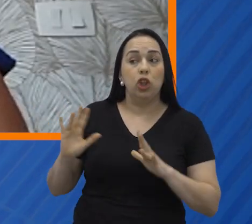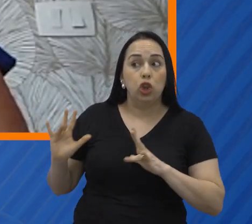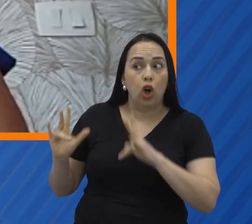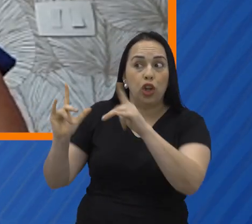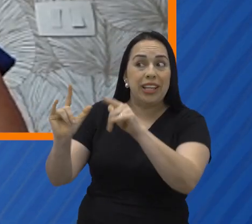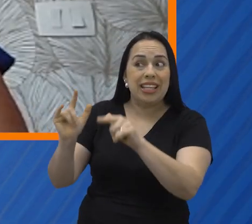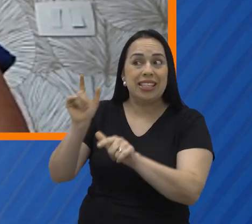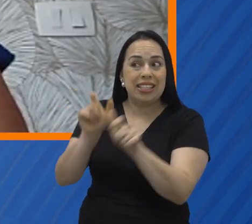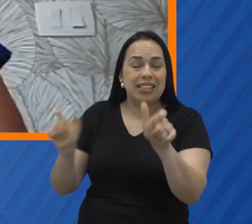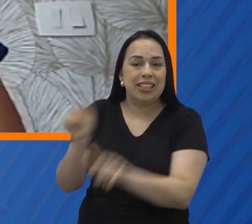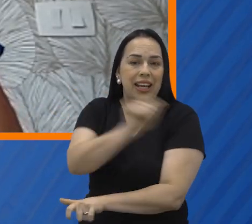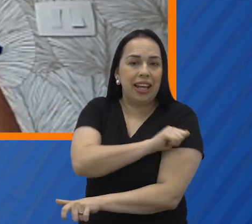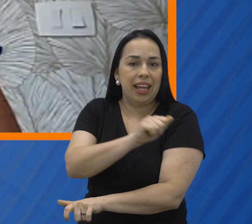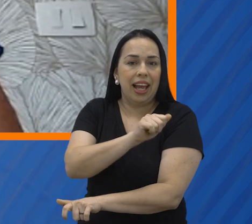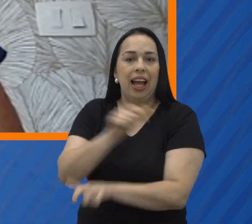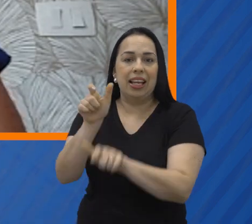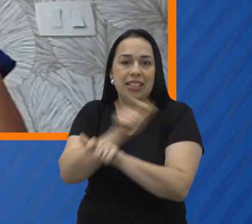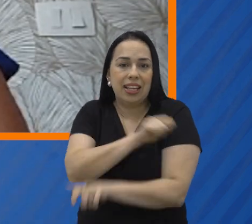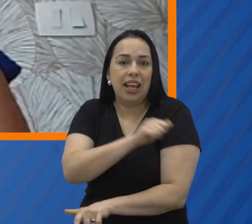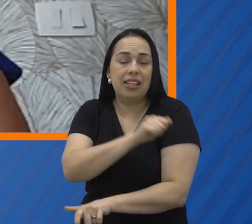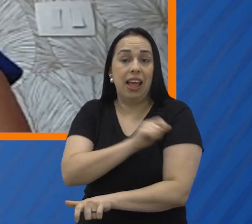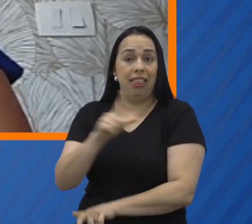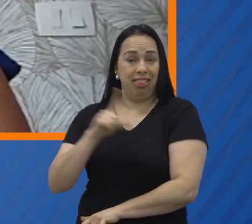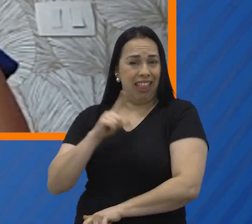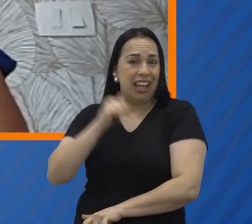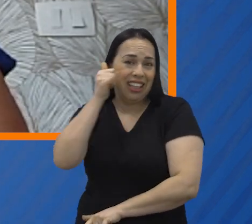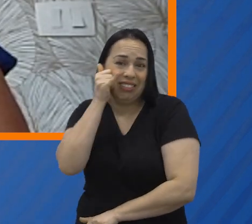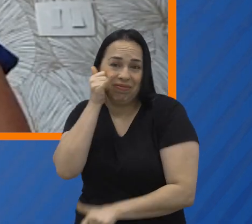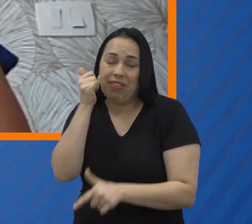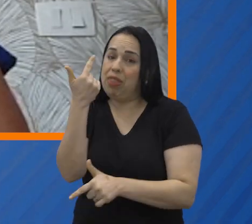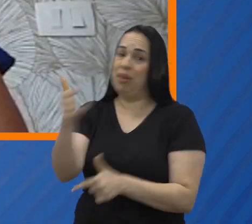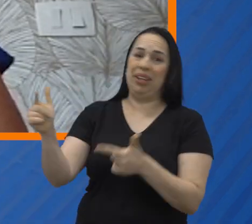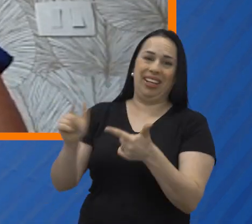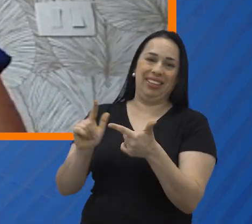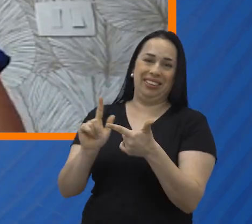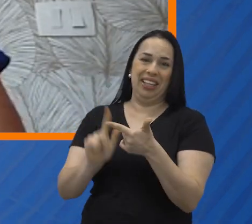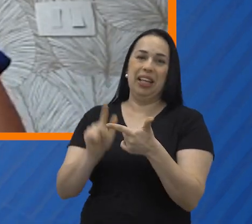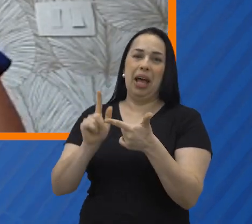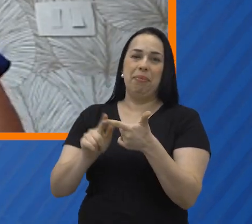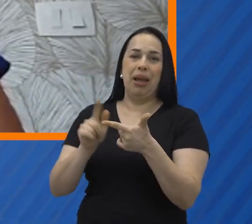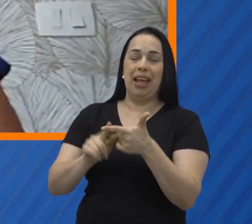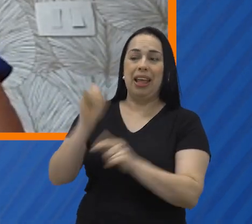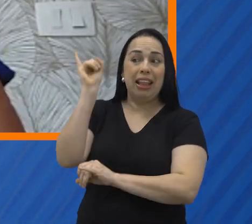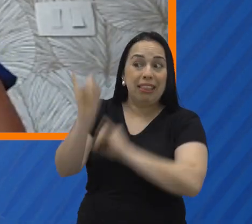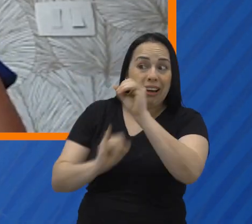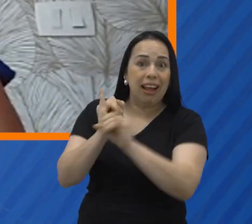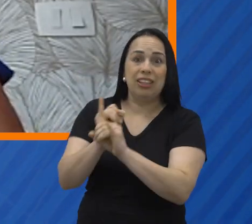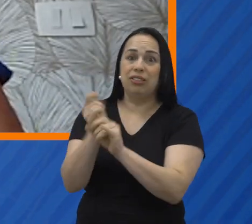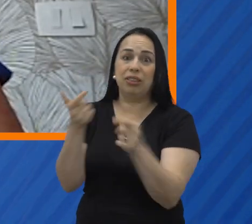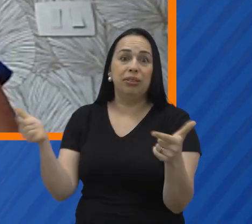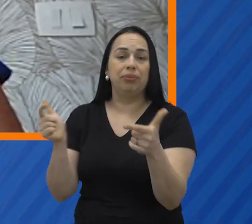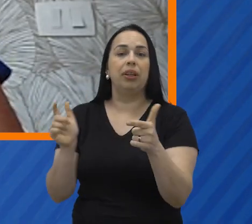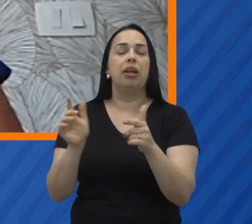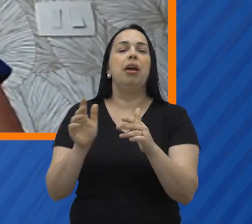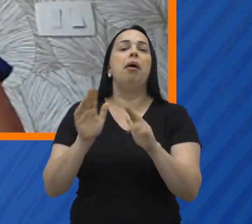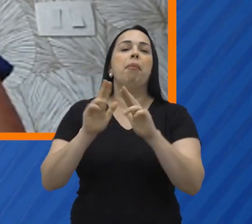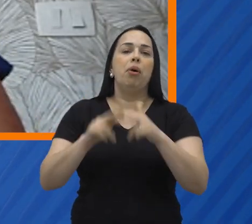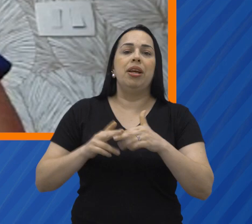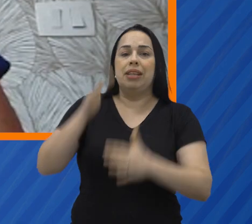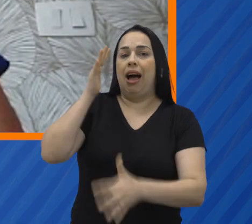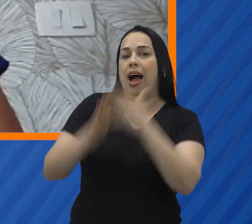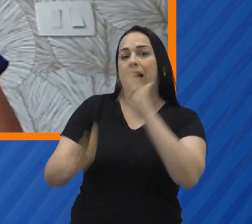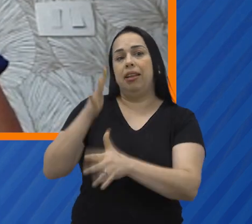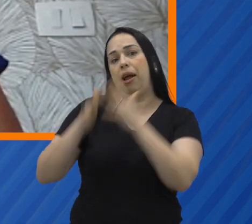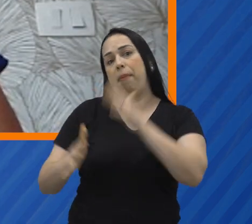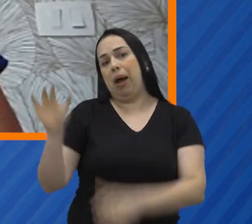acesso a smartphone, nem todas as crianças têm acesso à internet. Quando isso começa a ser uma barreira para a aprendizagem,